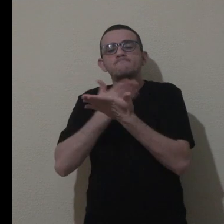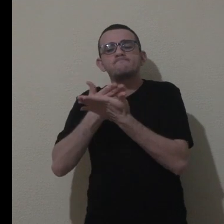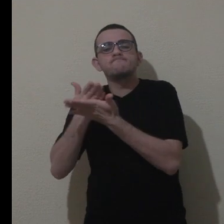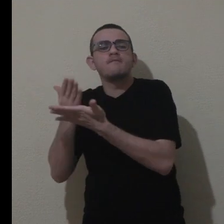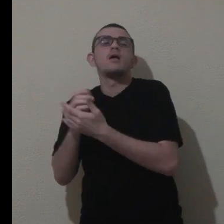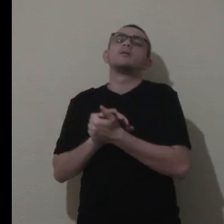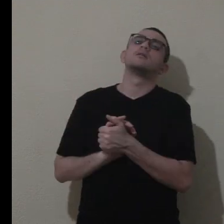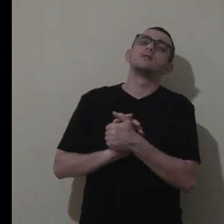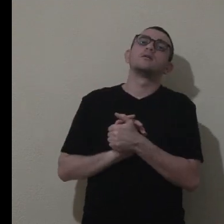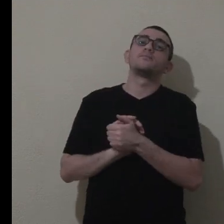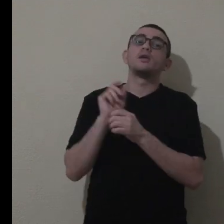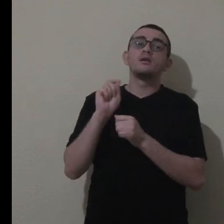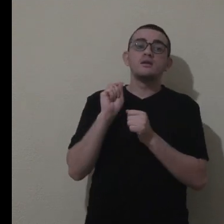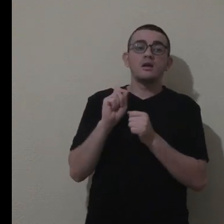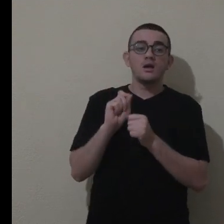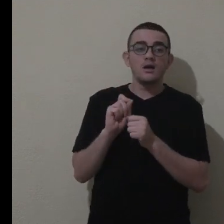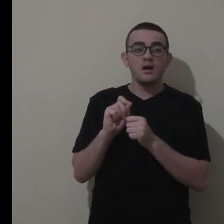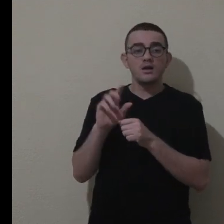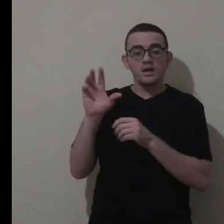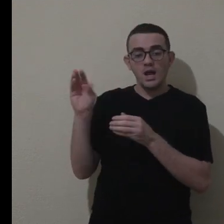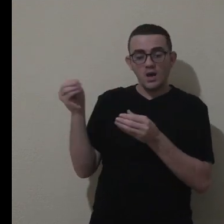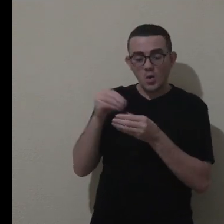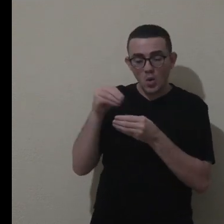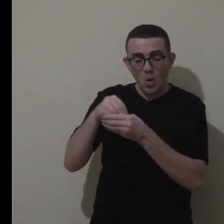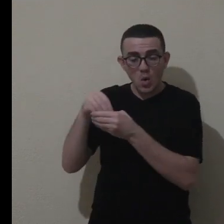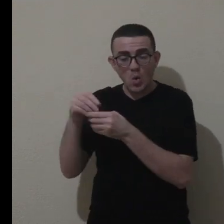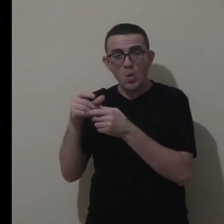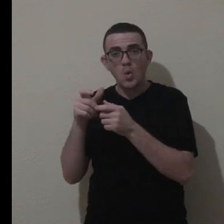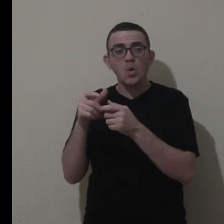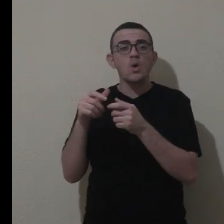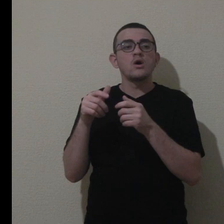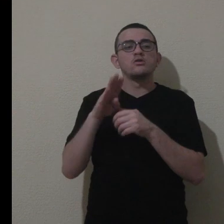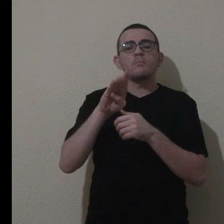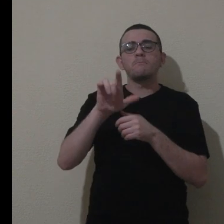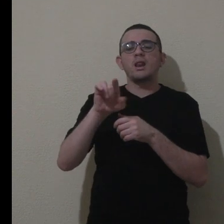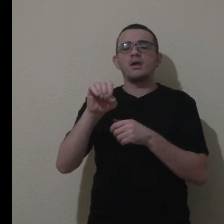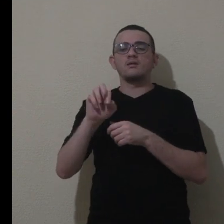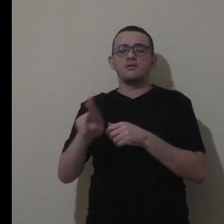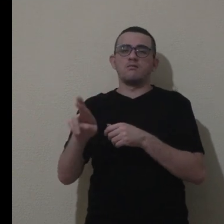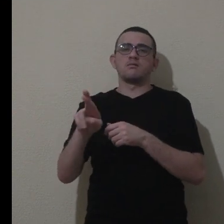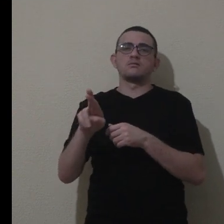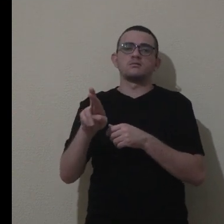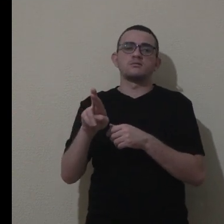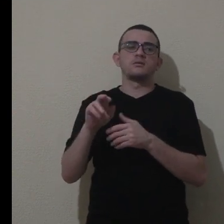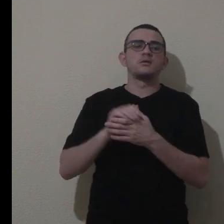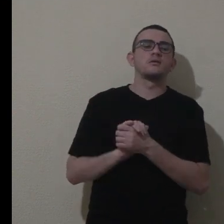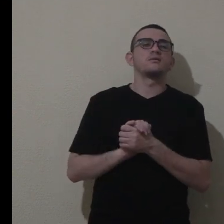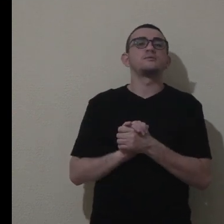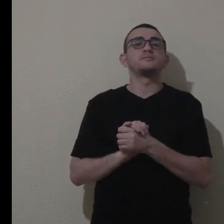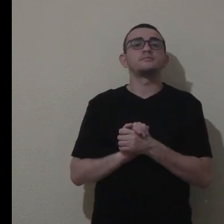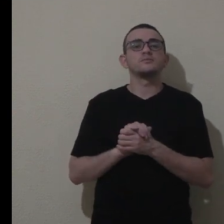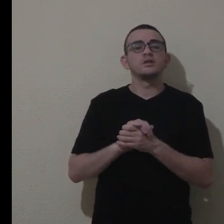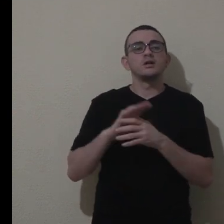e daí ela pegou, colocou esses pedaços e colocou num blender, né, um shaker, faz um shake